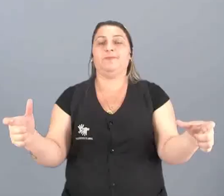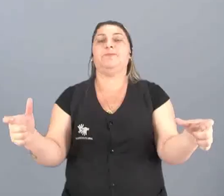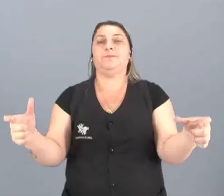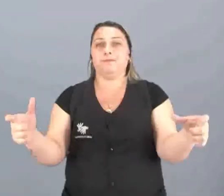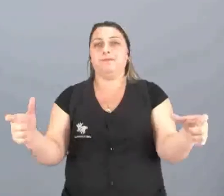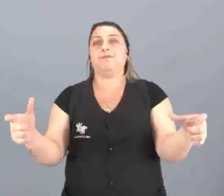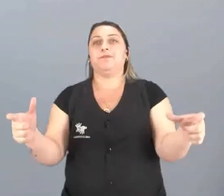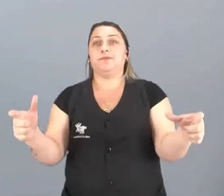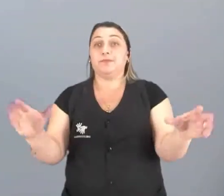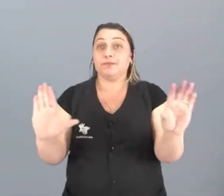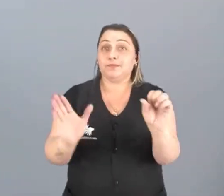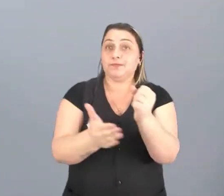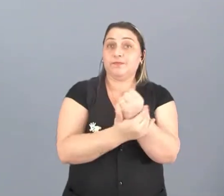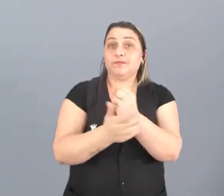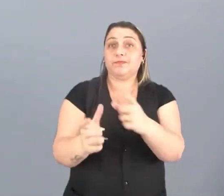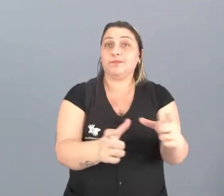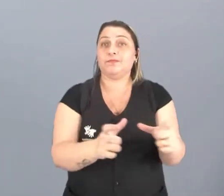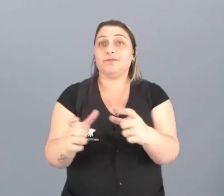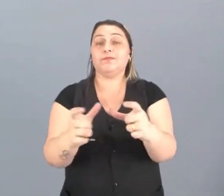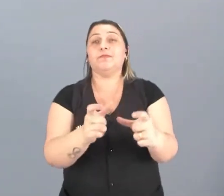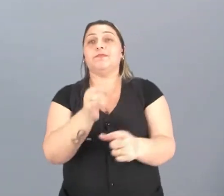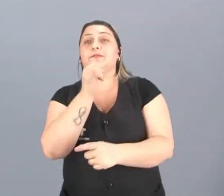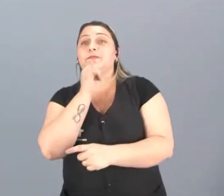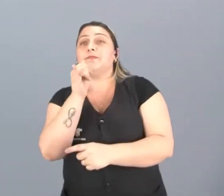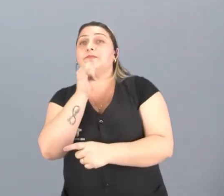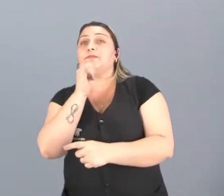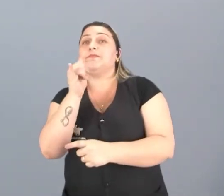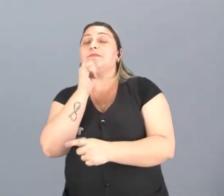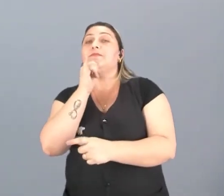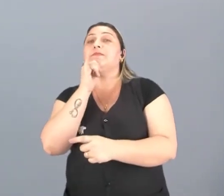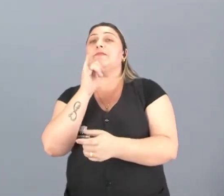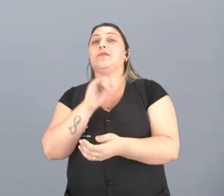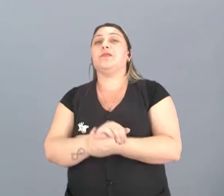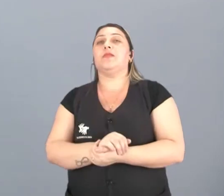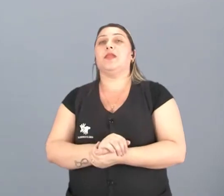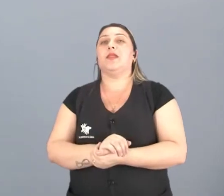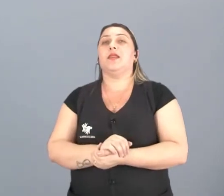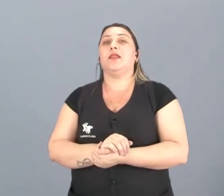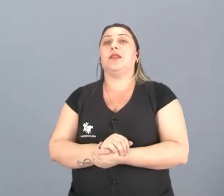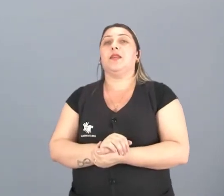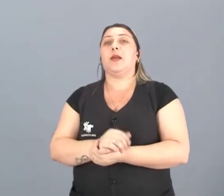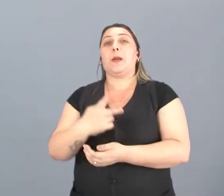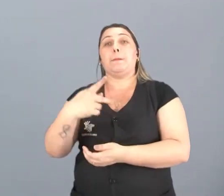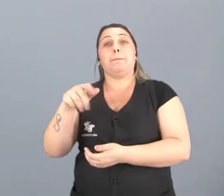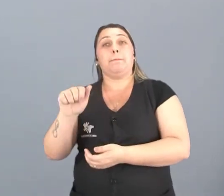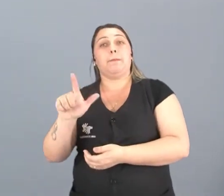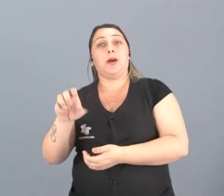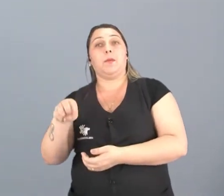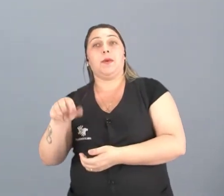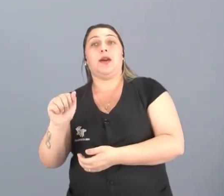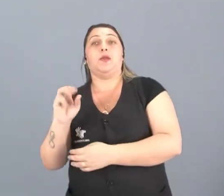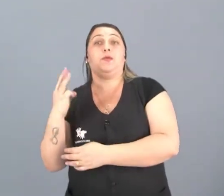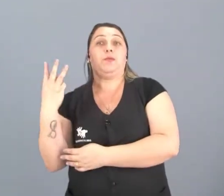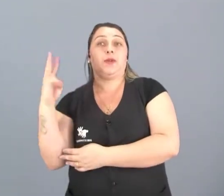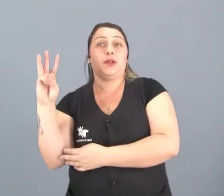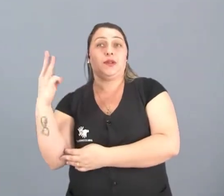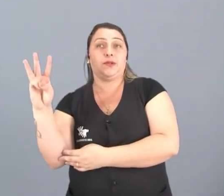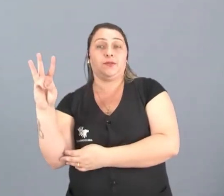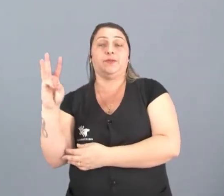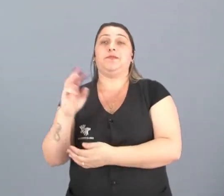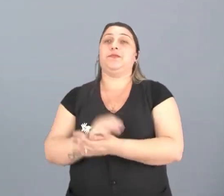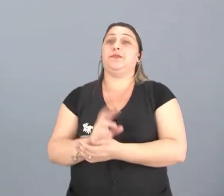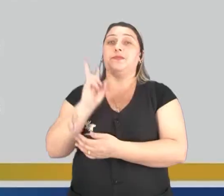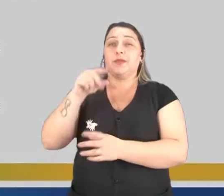se agrupando em determinados pontos, como por exemplo o maior deles que foi o Quilombo dos Palmares lá no Maranhão. Então, apesar